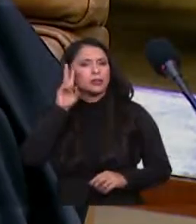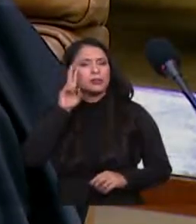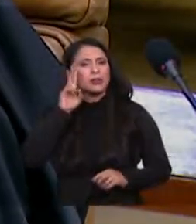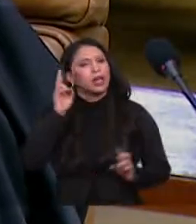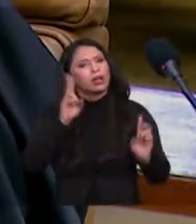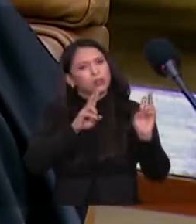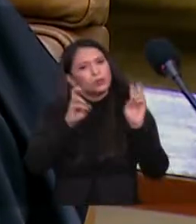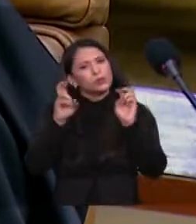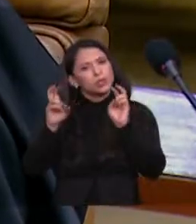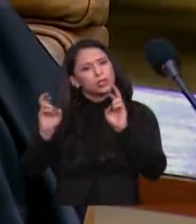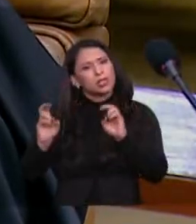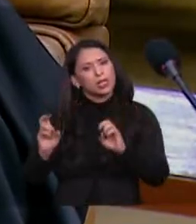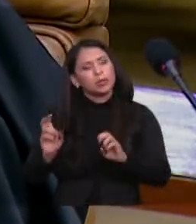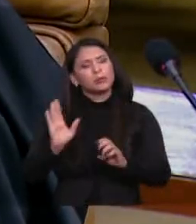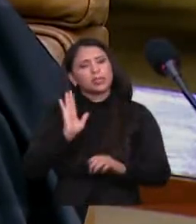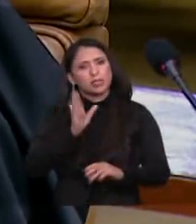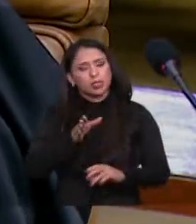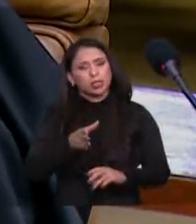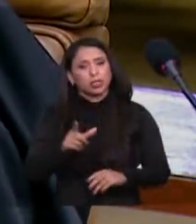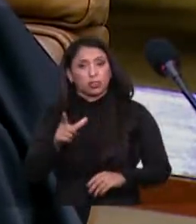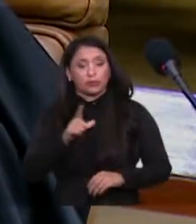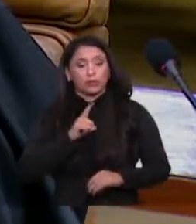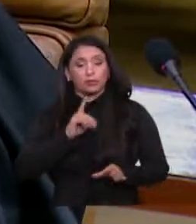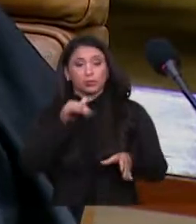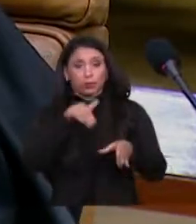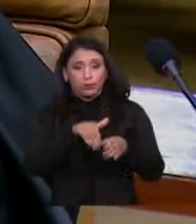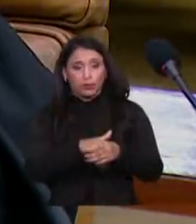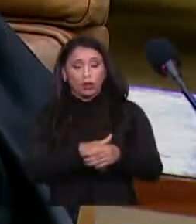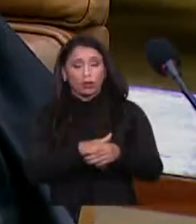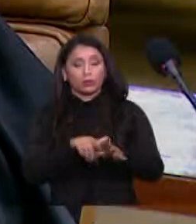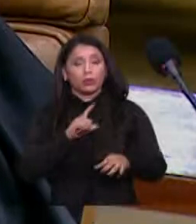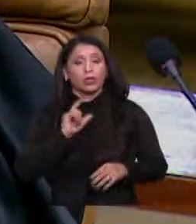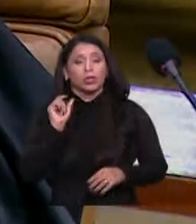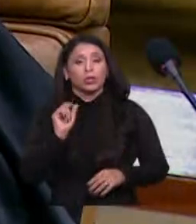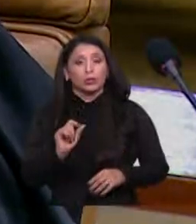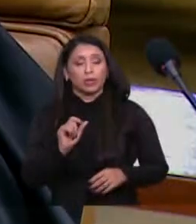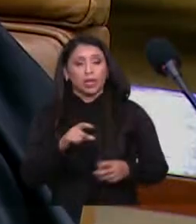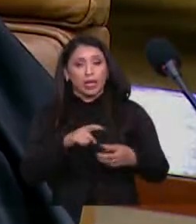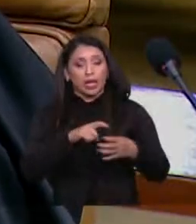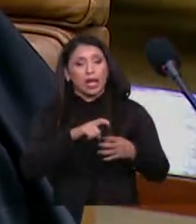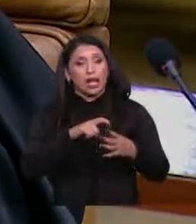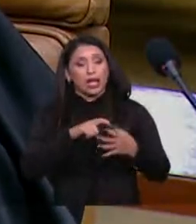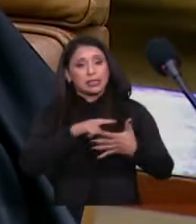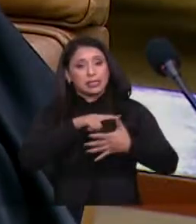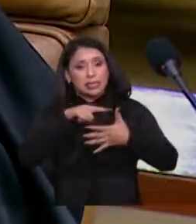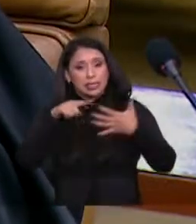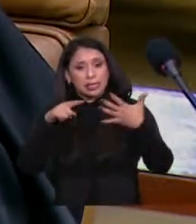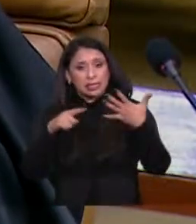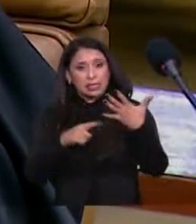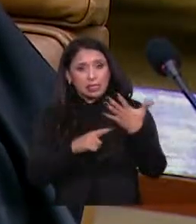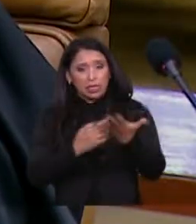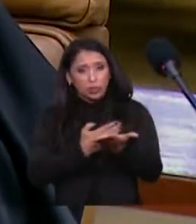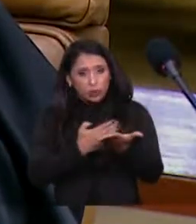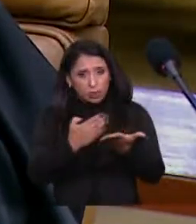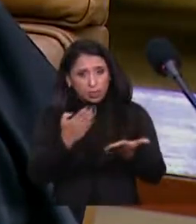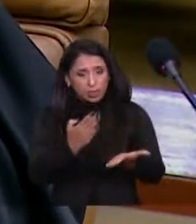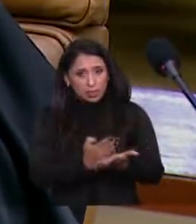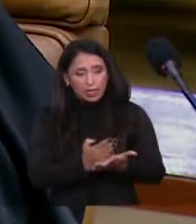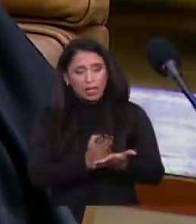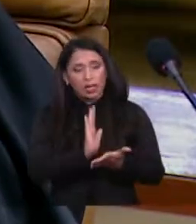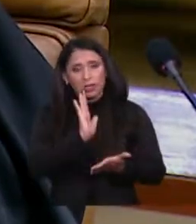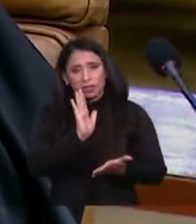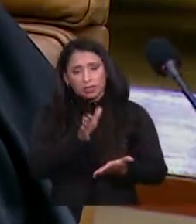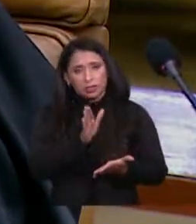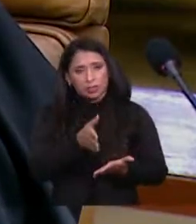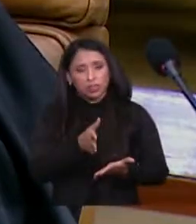que nós já enfrentamos no nosso voto e afastamos as cinco preliminares que foram suscitados no